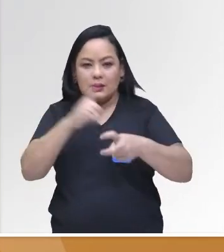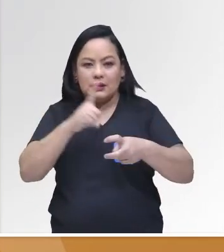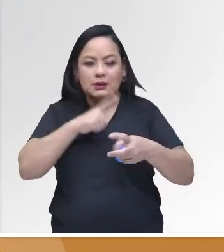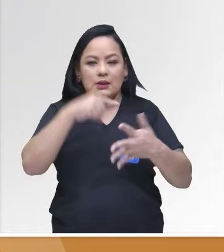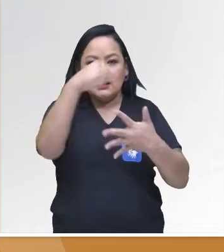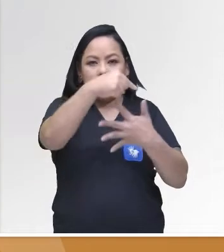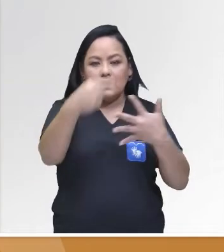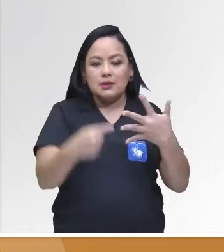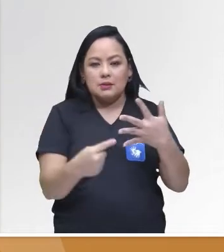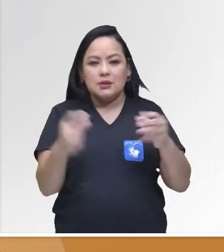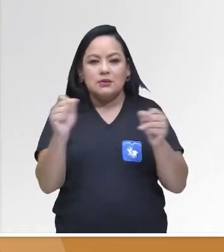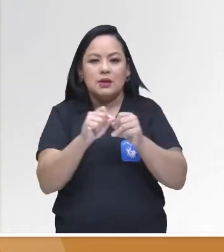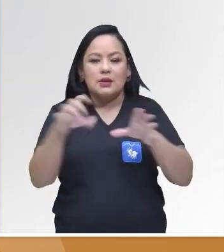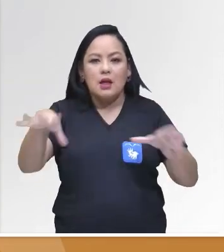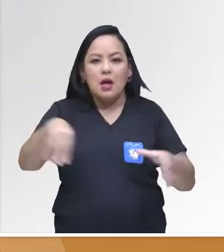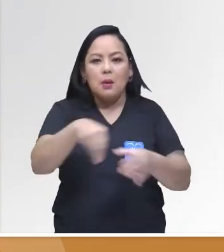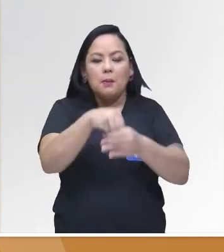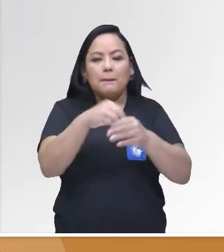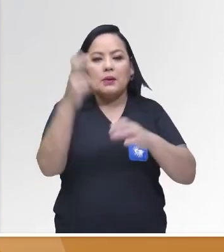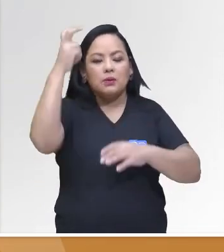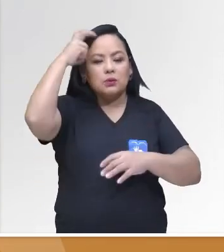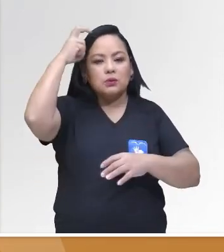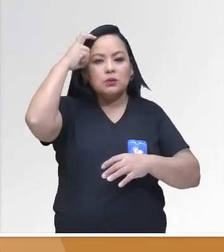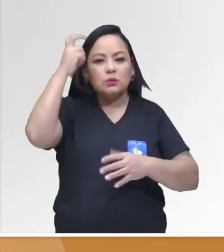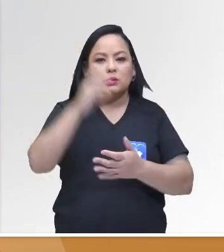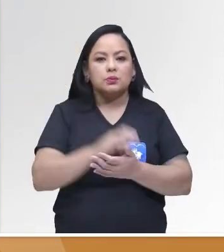elementos que fazem parte da cultura que são